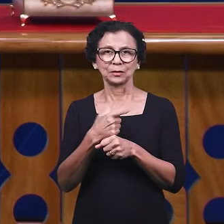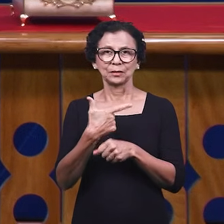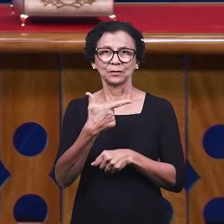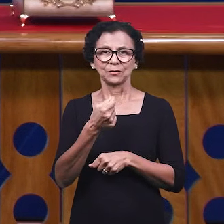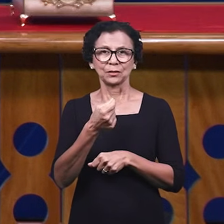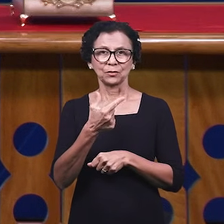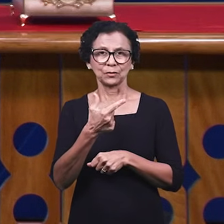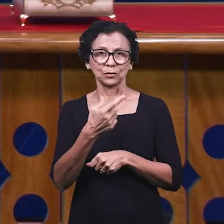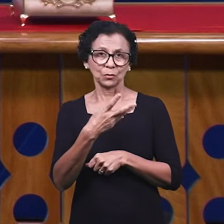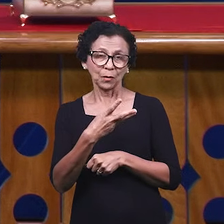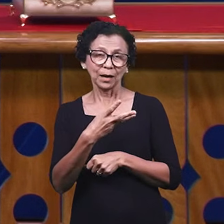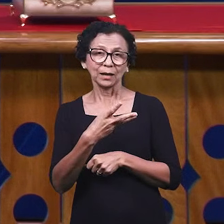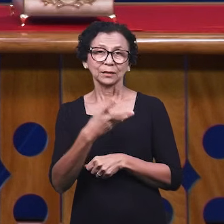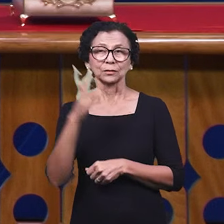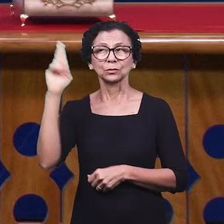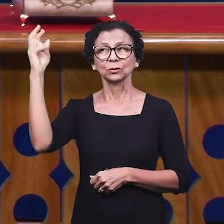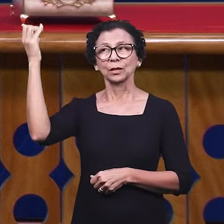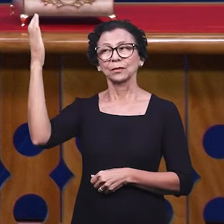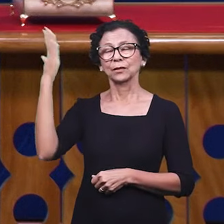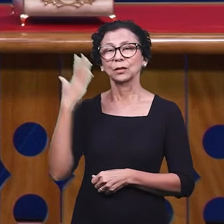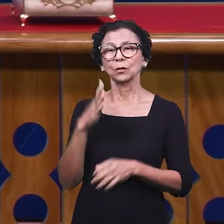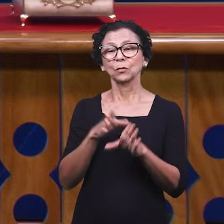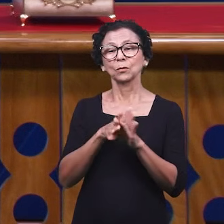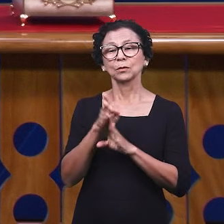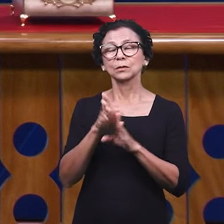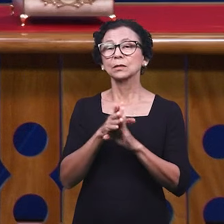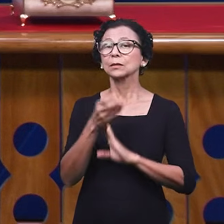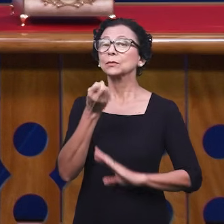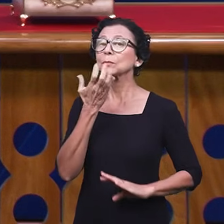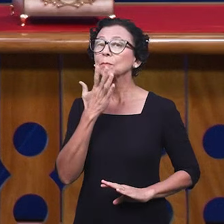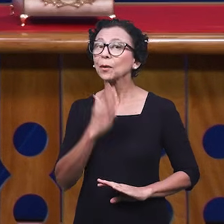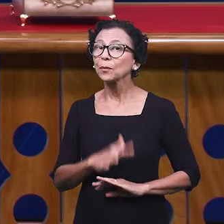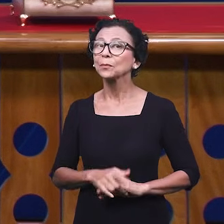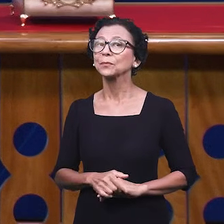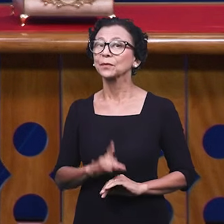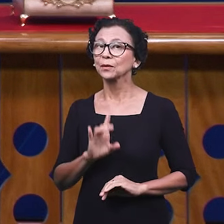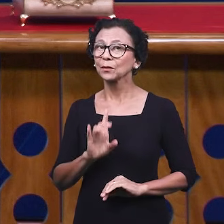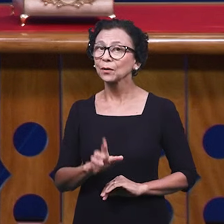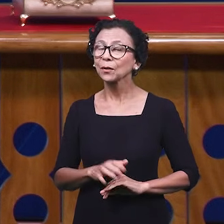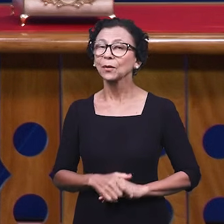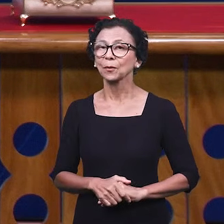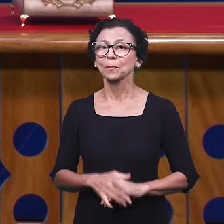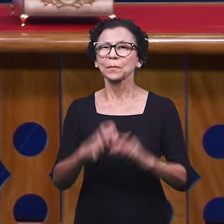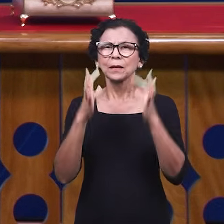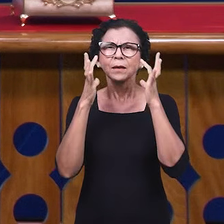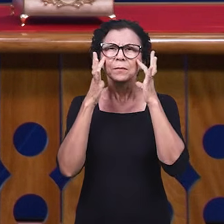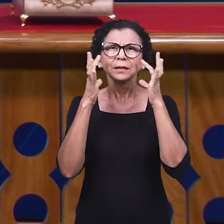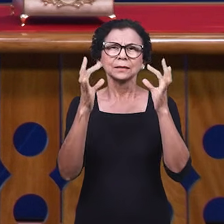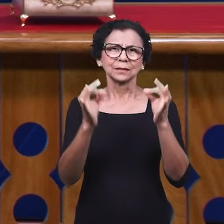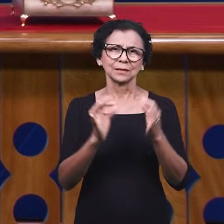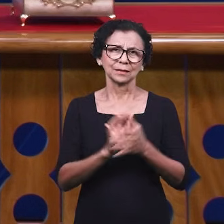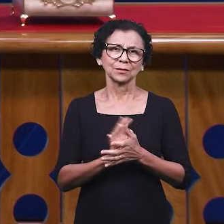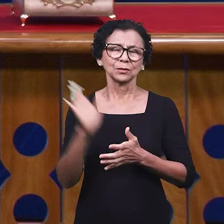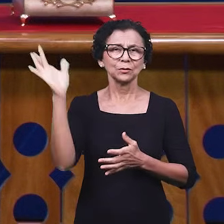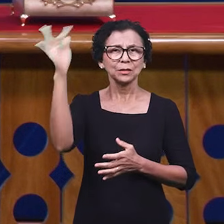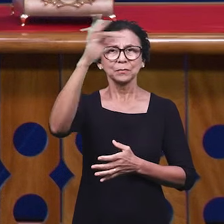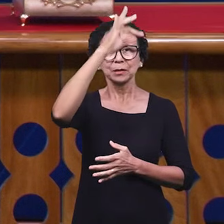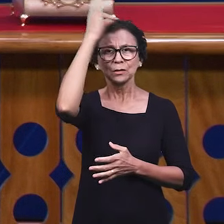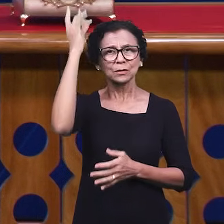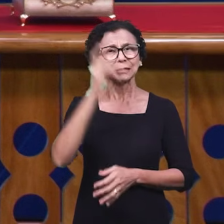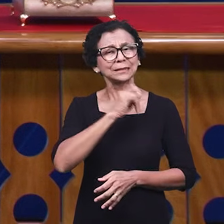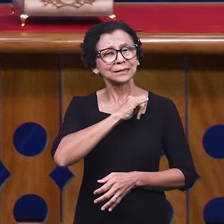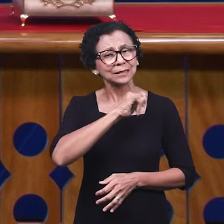conselho. É o lema que o Senhor nos deu. Aquele que tem ouvidos, ouça o que o Espírito diz às igrejas. Quer